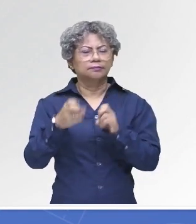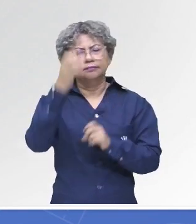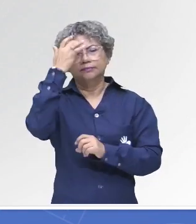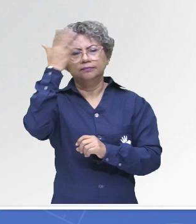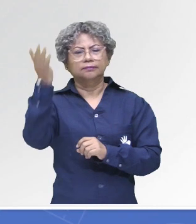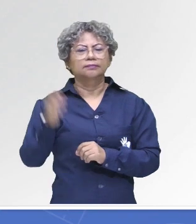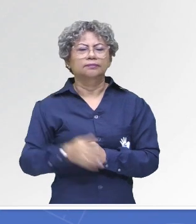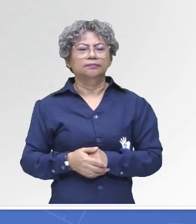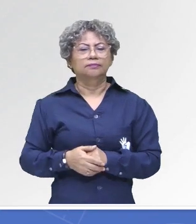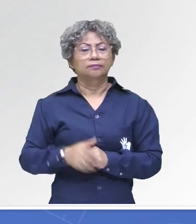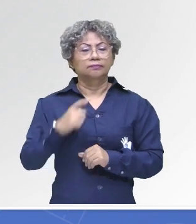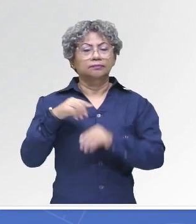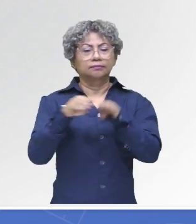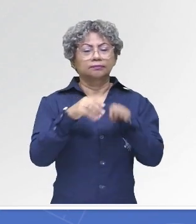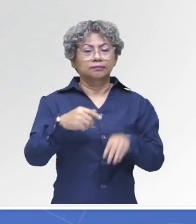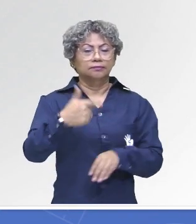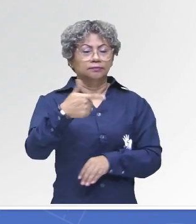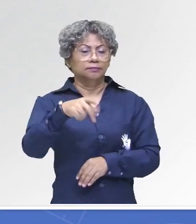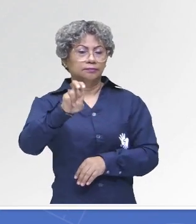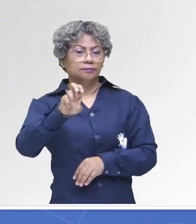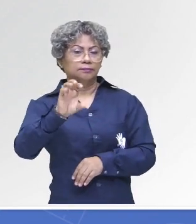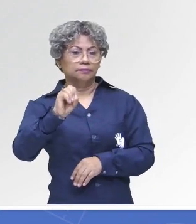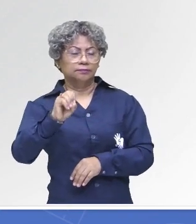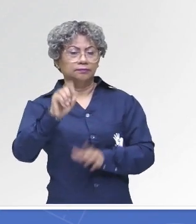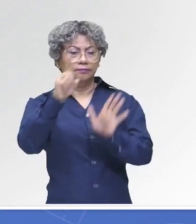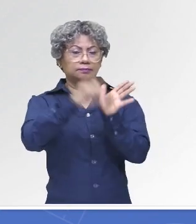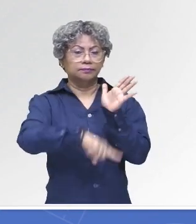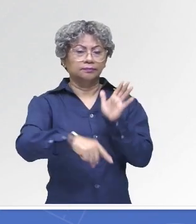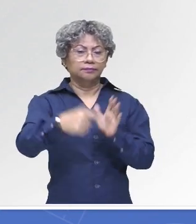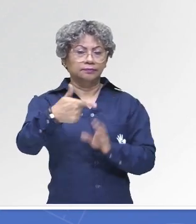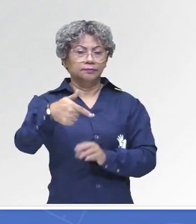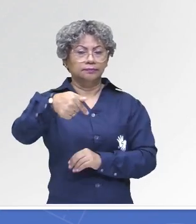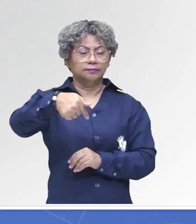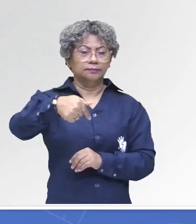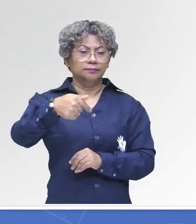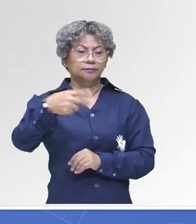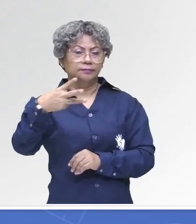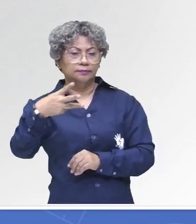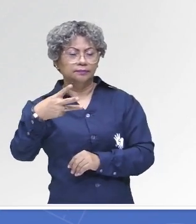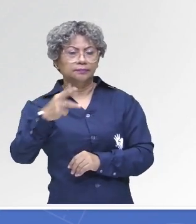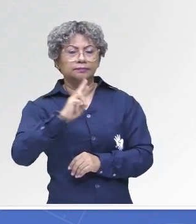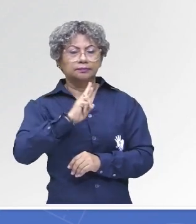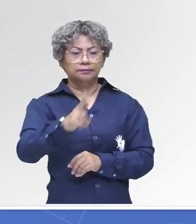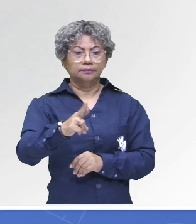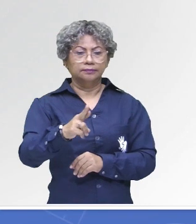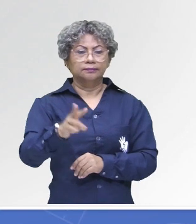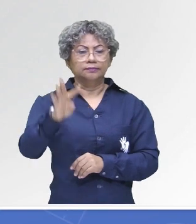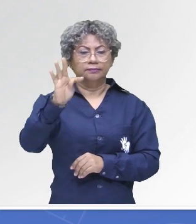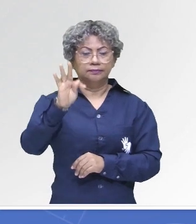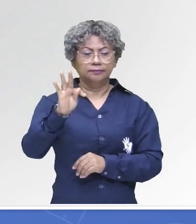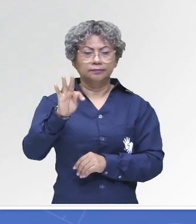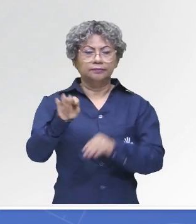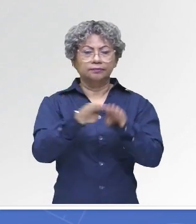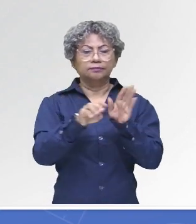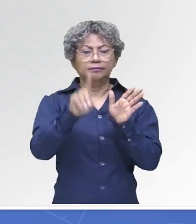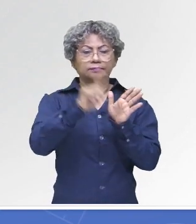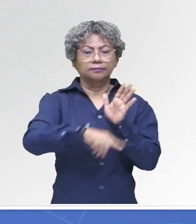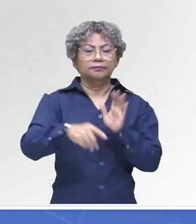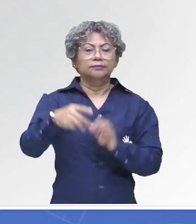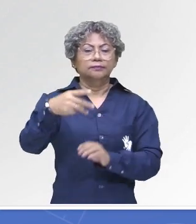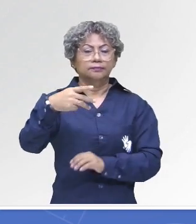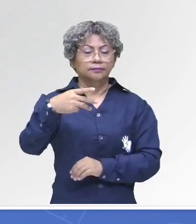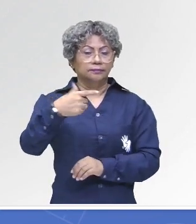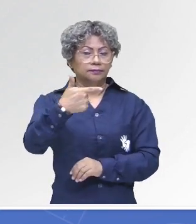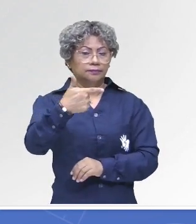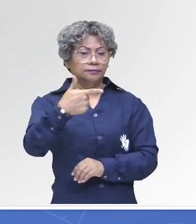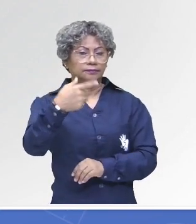menos 273, fez a continha, vai dar menos 23 graus Celsius, tá certo? Então